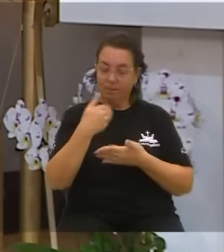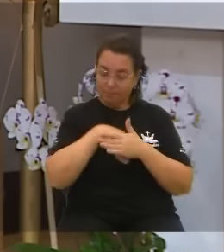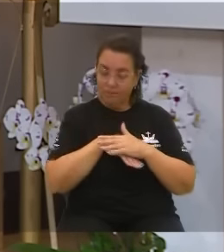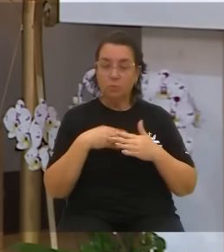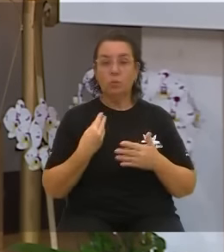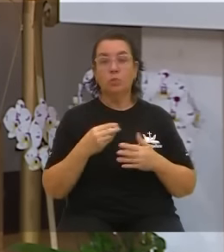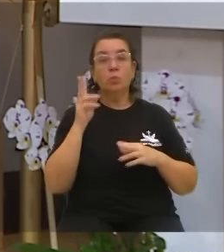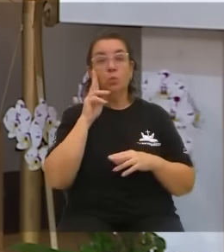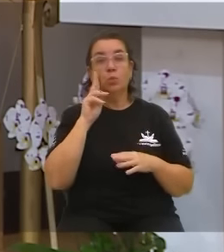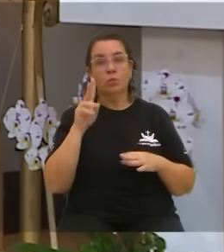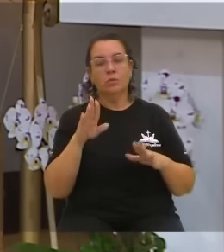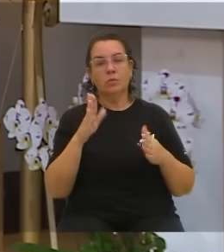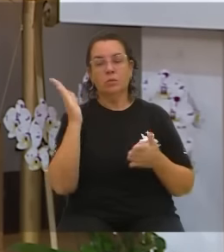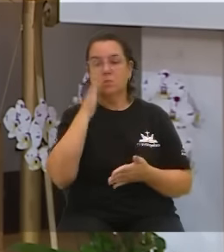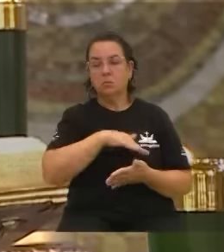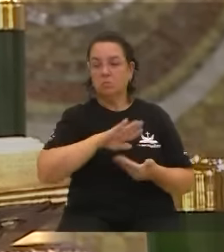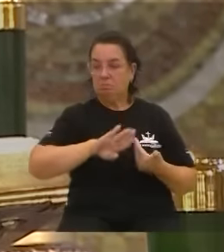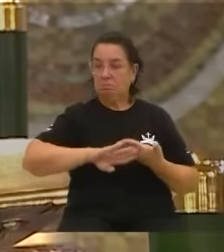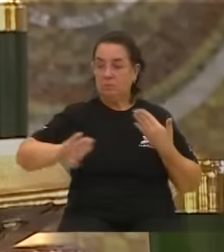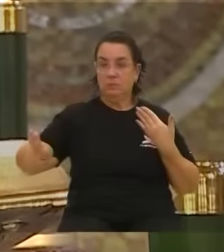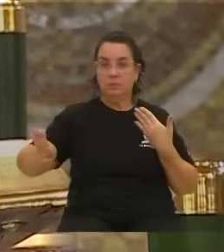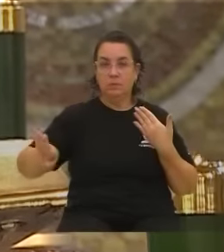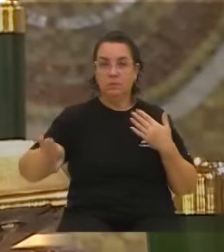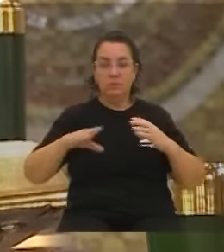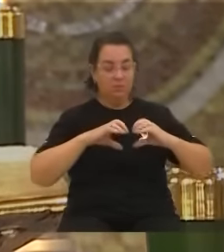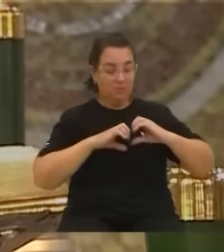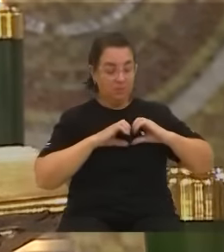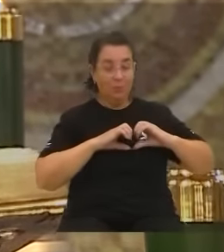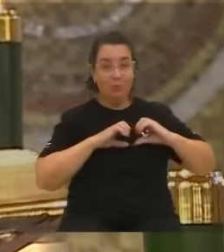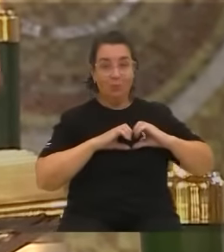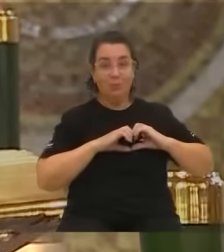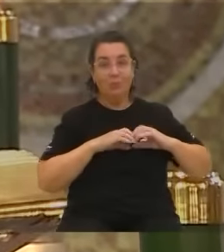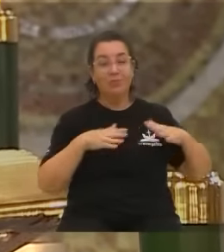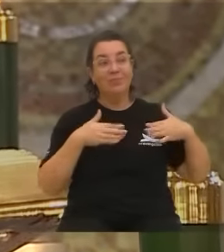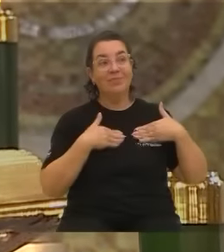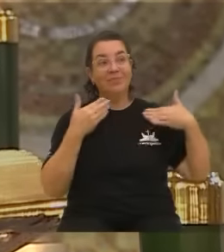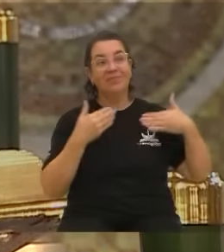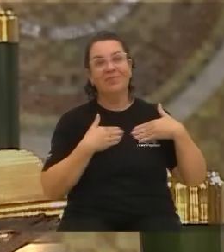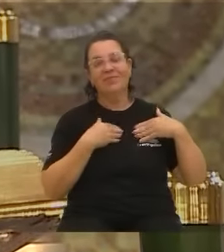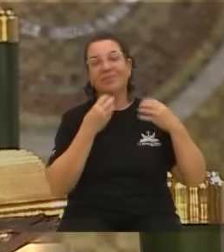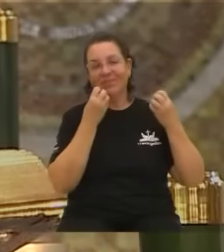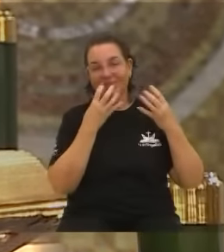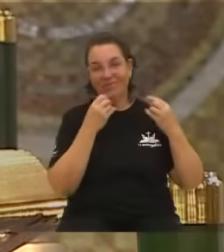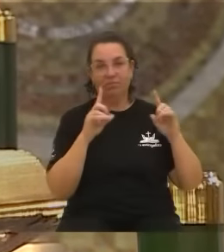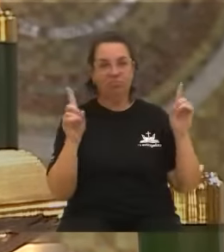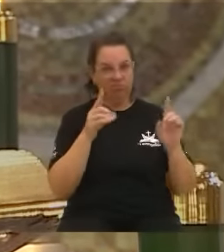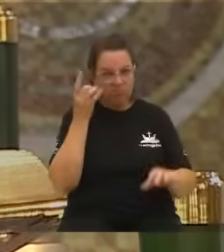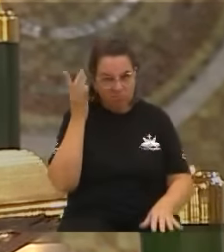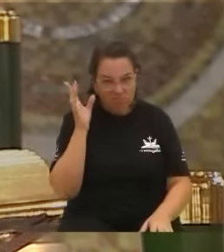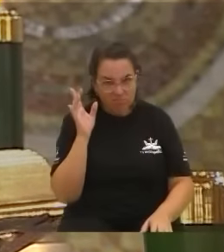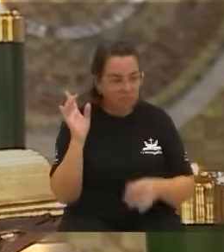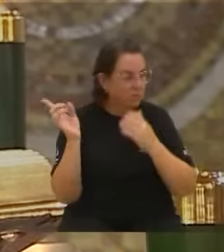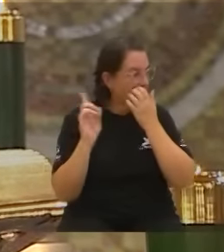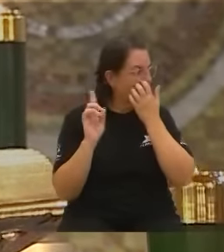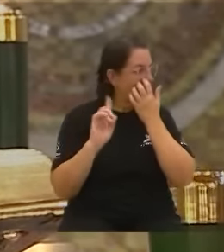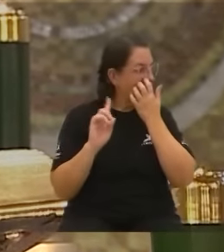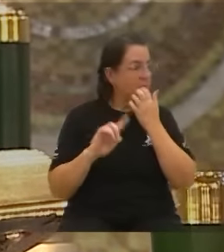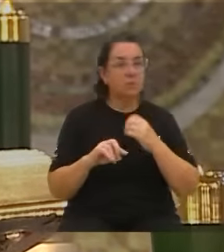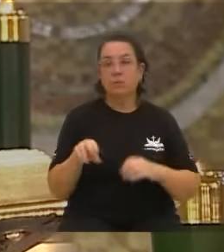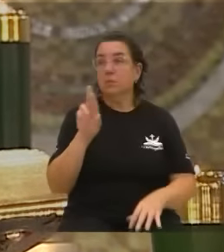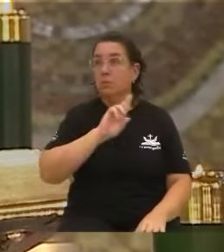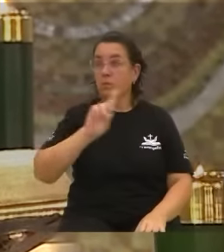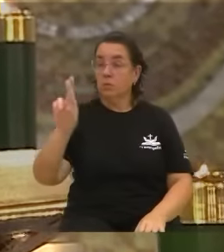história, o mal se afasta, e o coração fica generoso. E não é fácil. Nosso Senhor tinha dito: